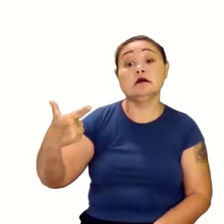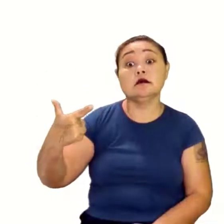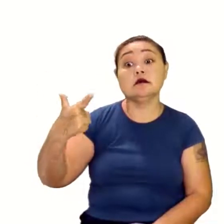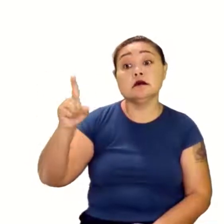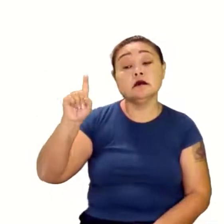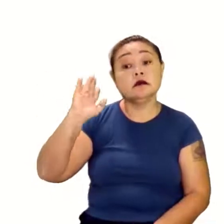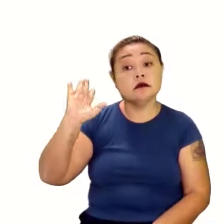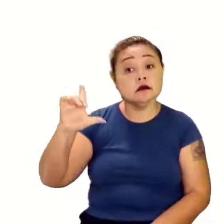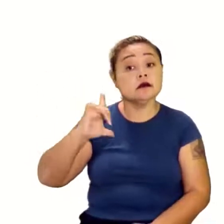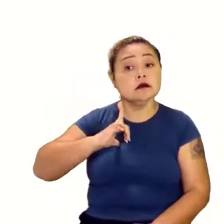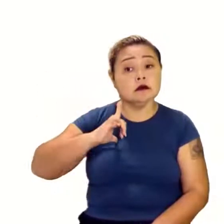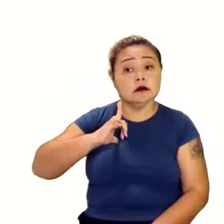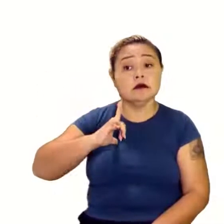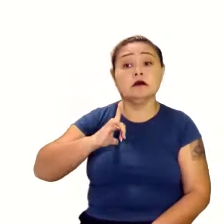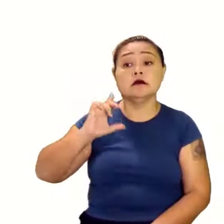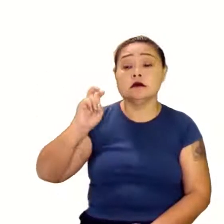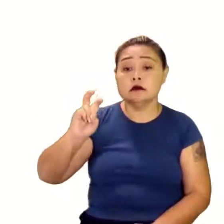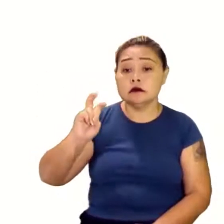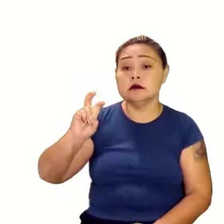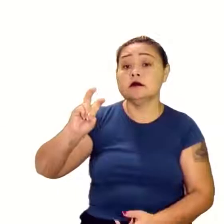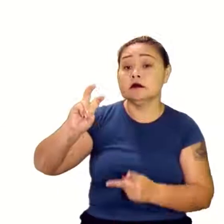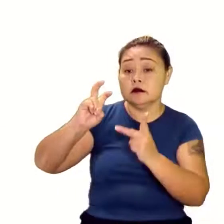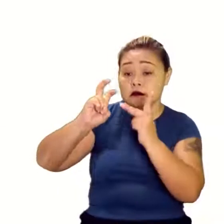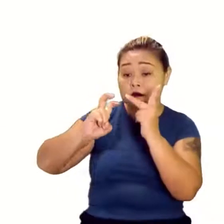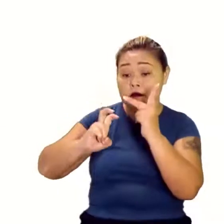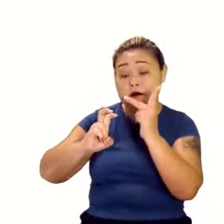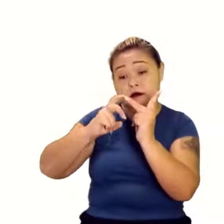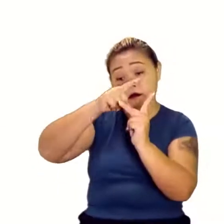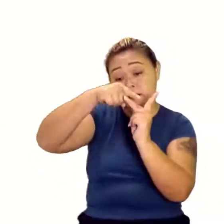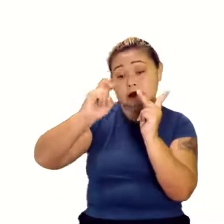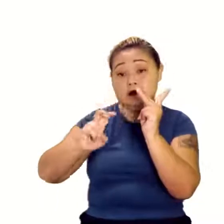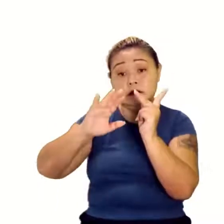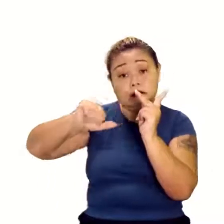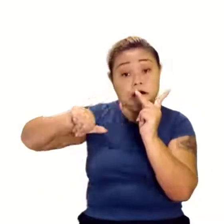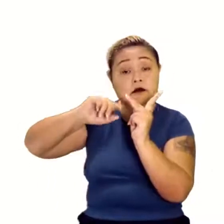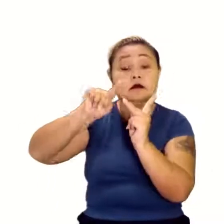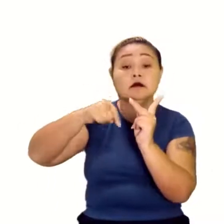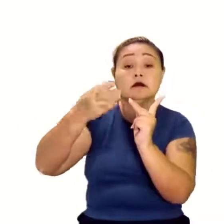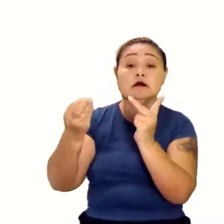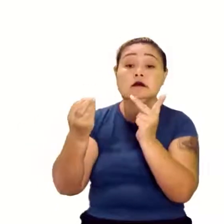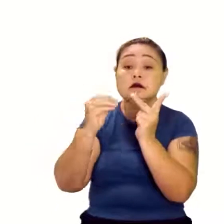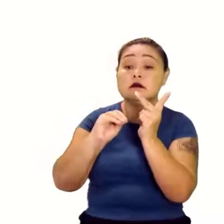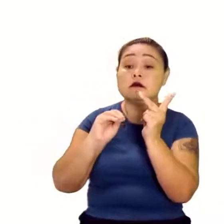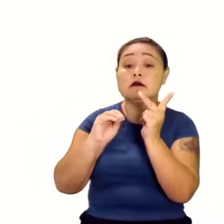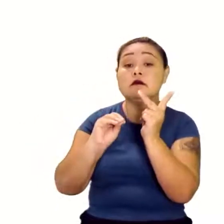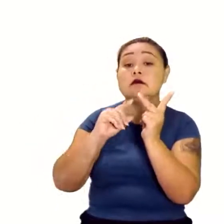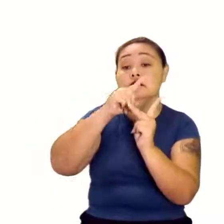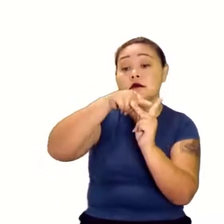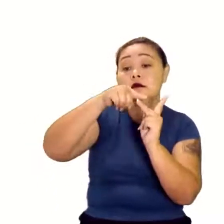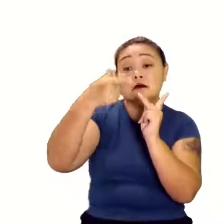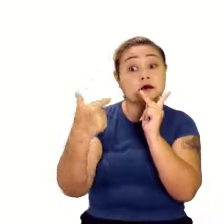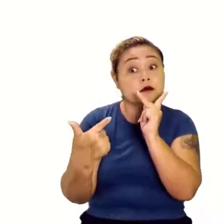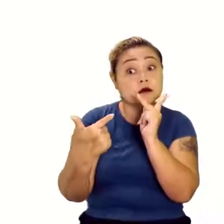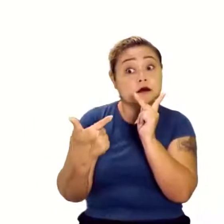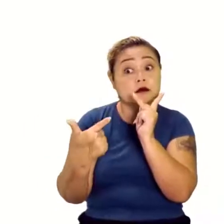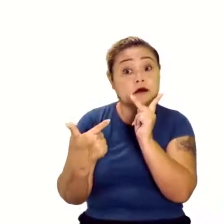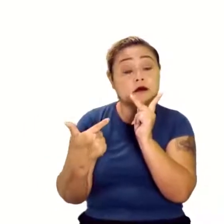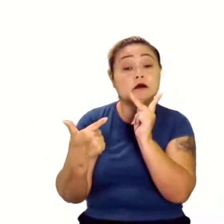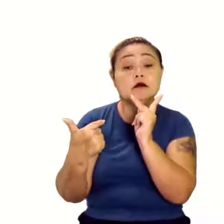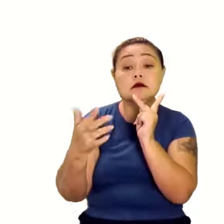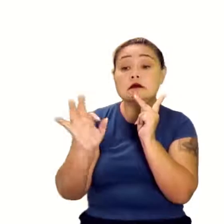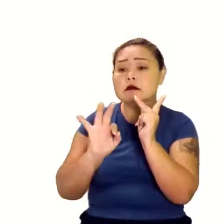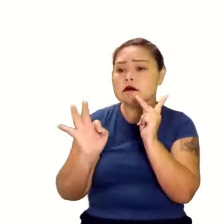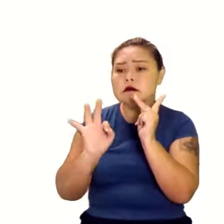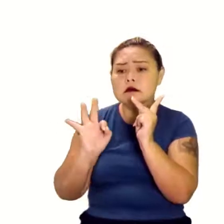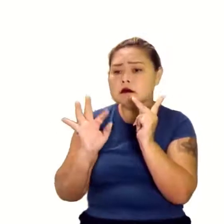Uma vez que a gente tem o 5, pode sair da raiz, vai ficar aqui fora. E ficou dentro apenas o raiz? De 2. Então, eles não